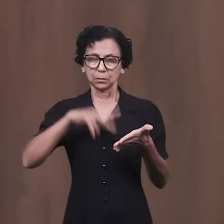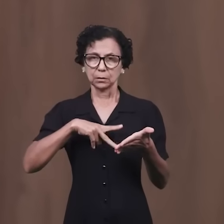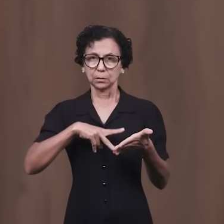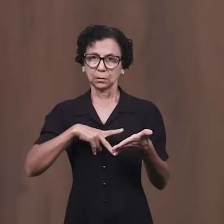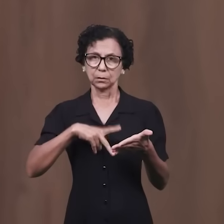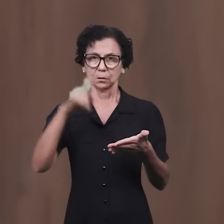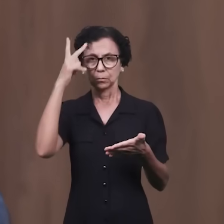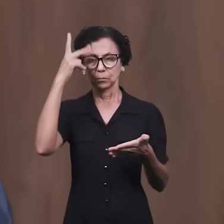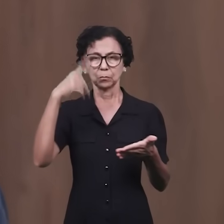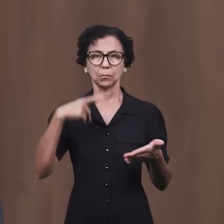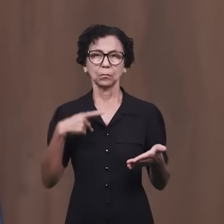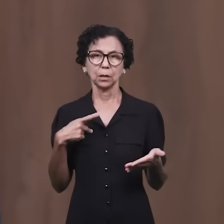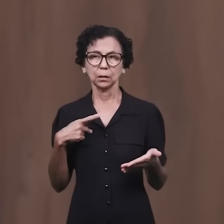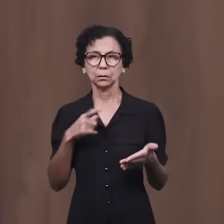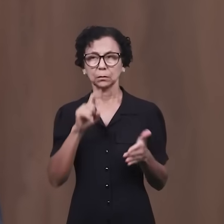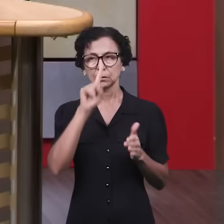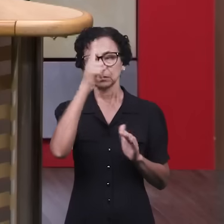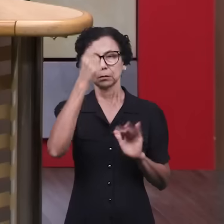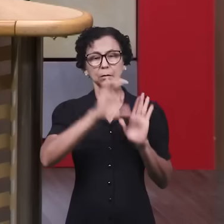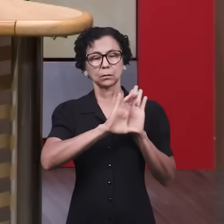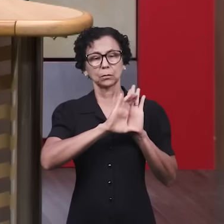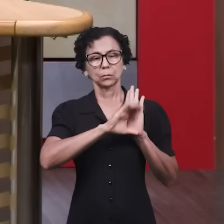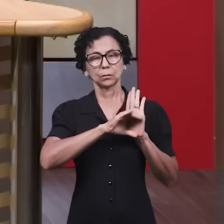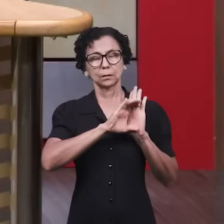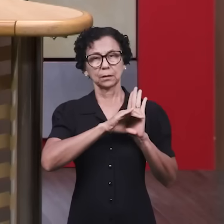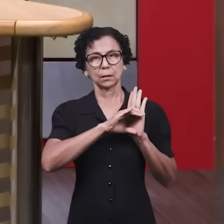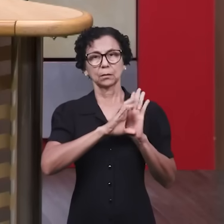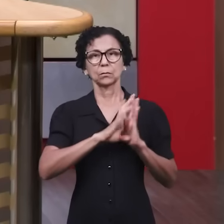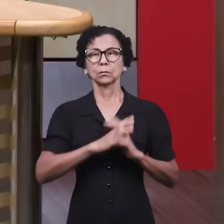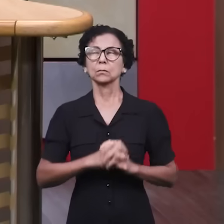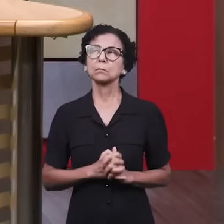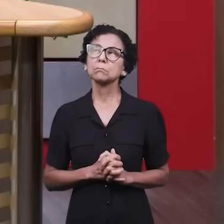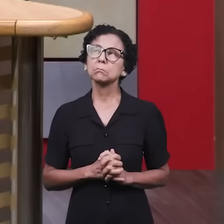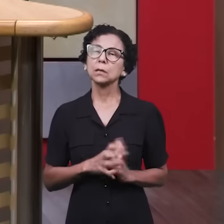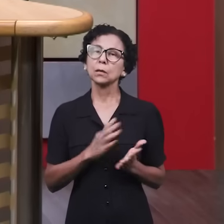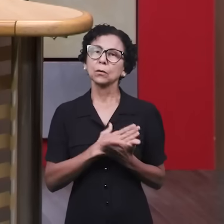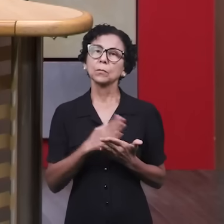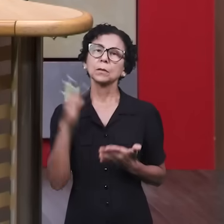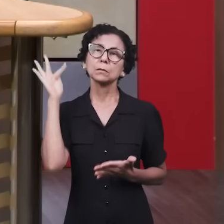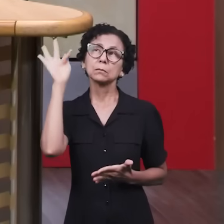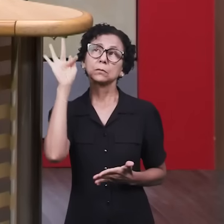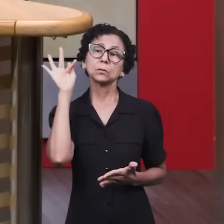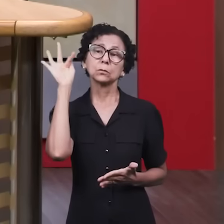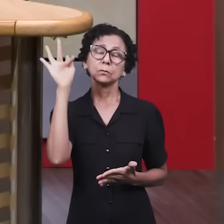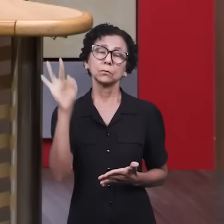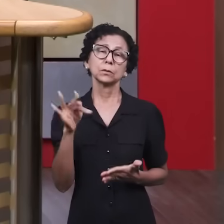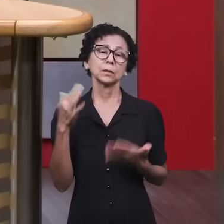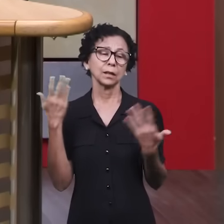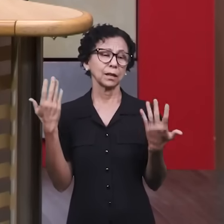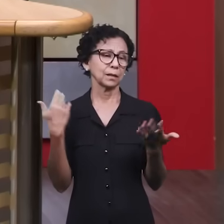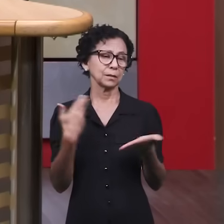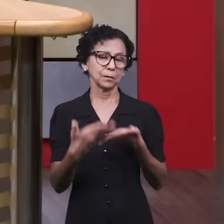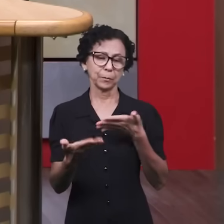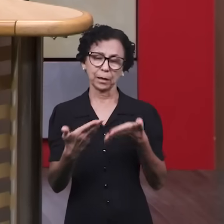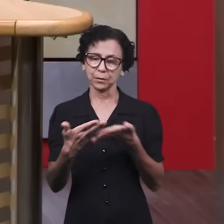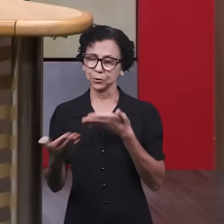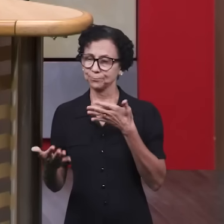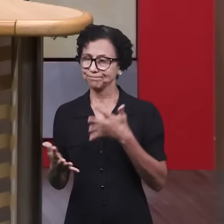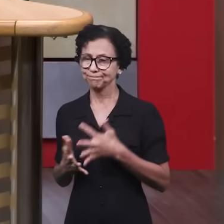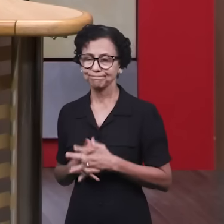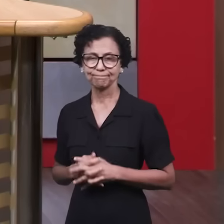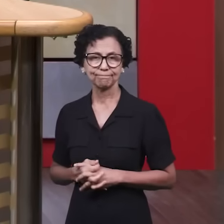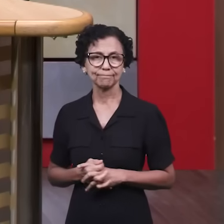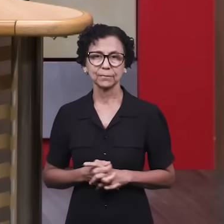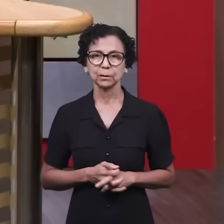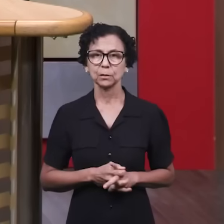em cima da Bíblia, filosóficos e tudo mais. Aí você se perde. É, no momento, nisso que é a secularização da palavra. No momento que você dá